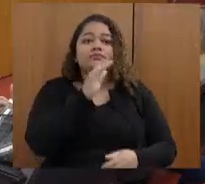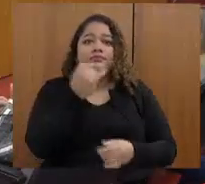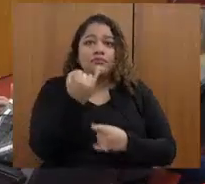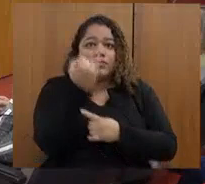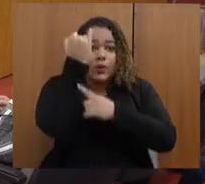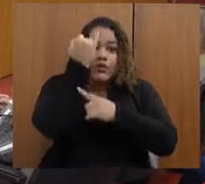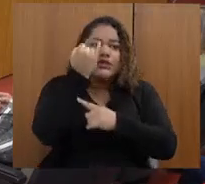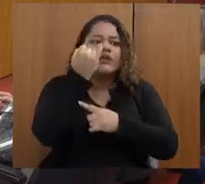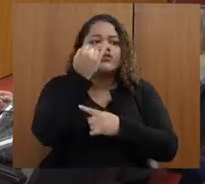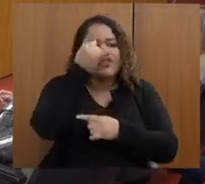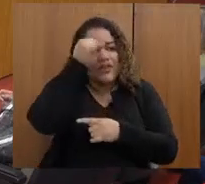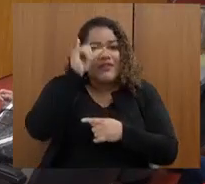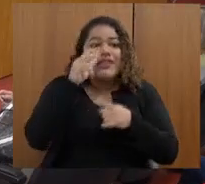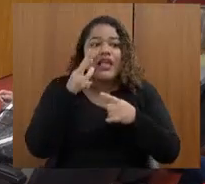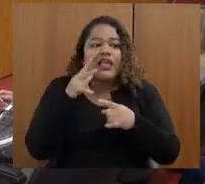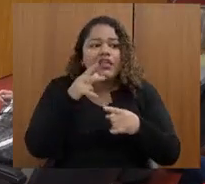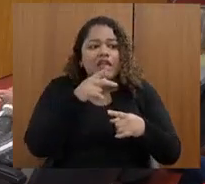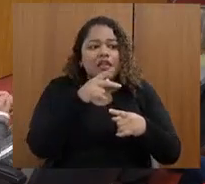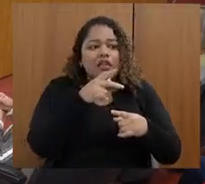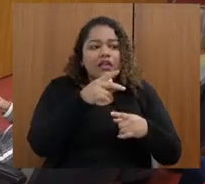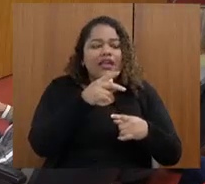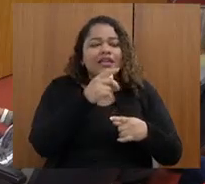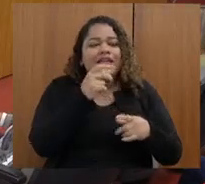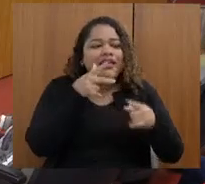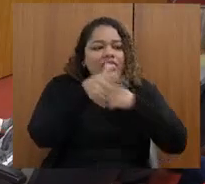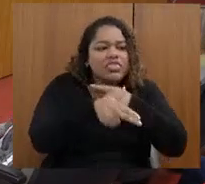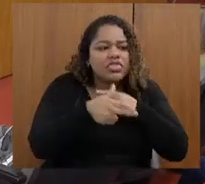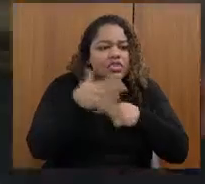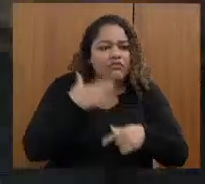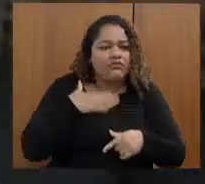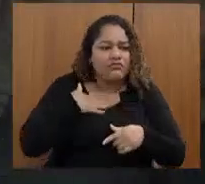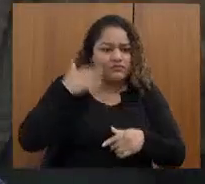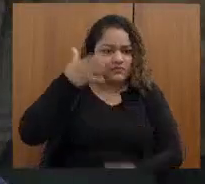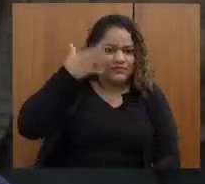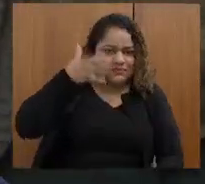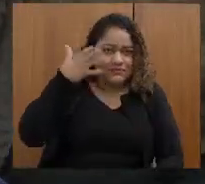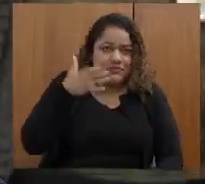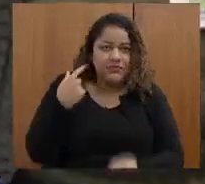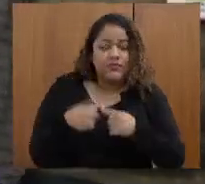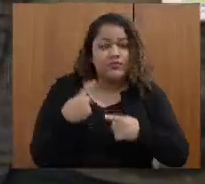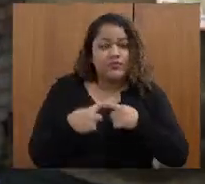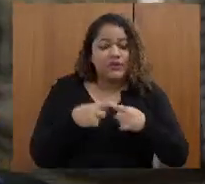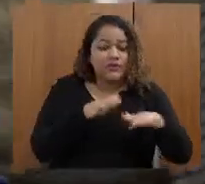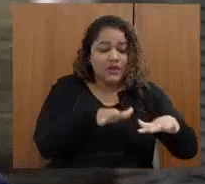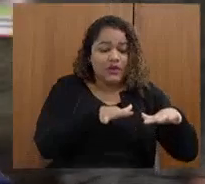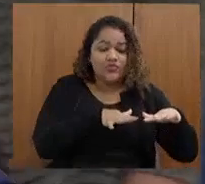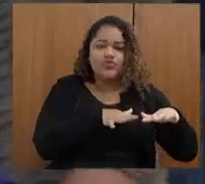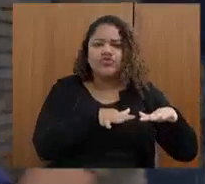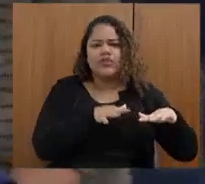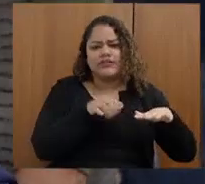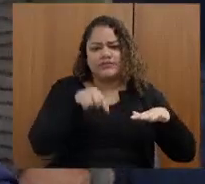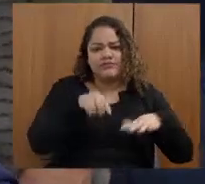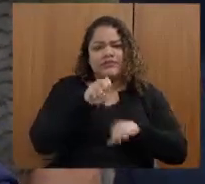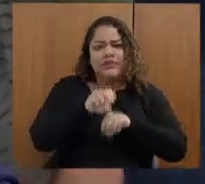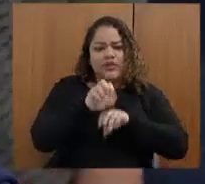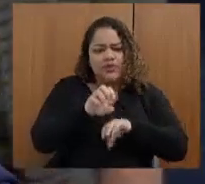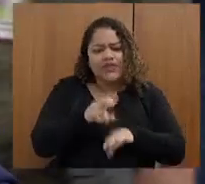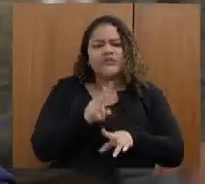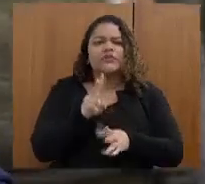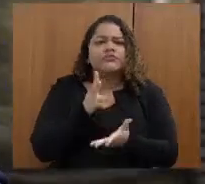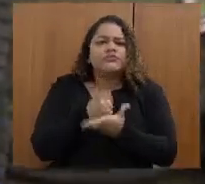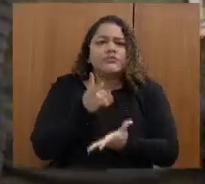não interromper a fala não é isso ficou combinado porque eu acho que todas as nossas audiências são da educação pelo menos são